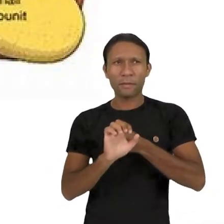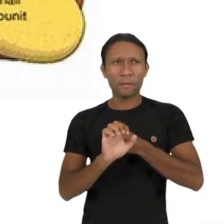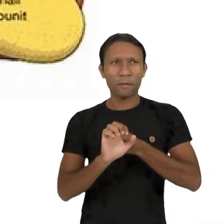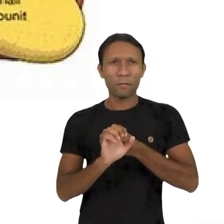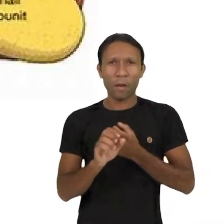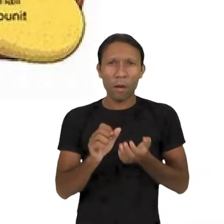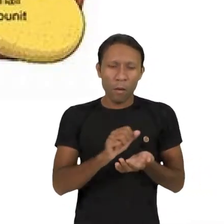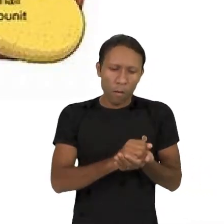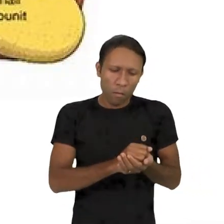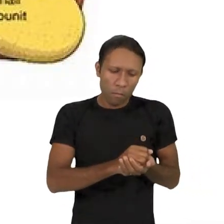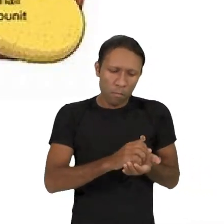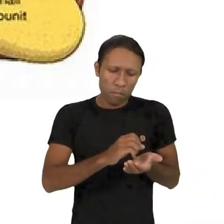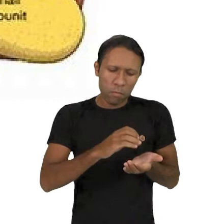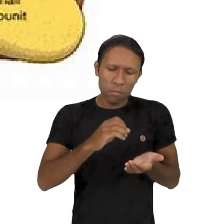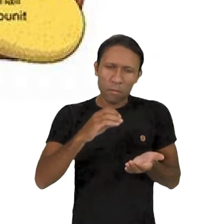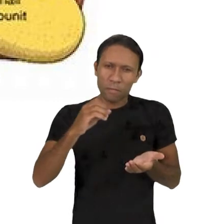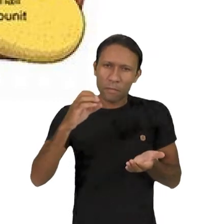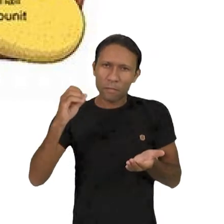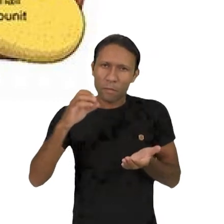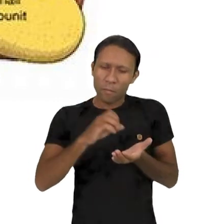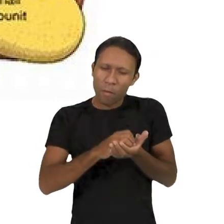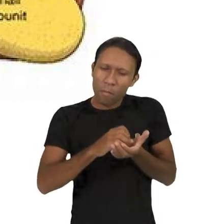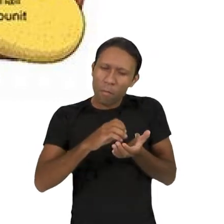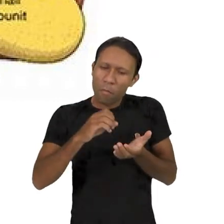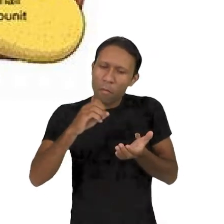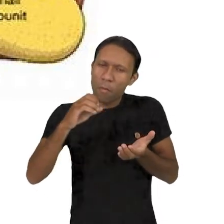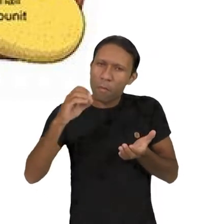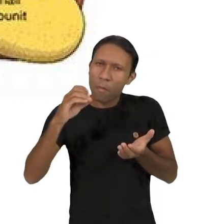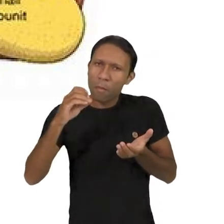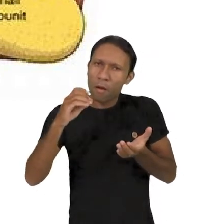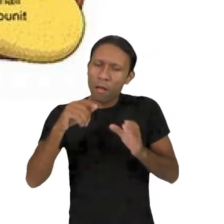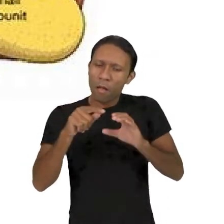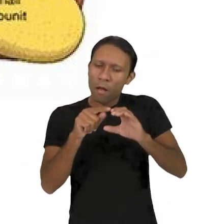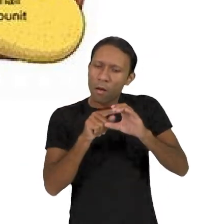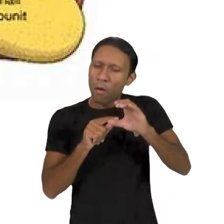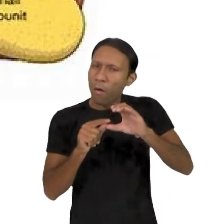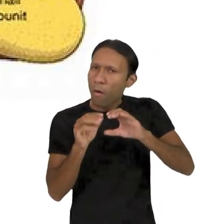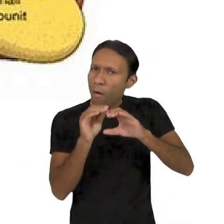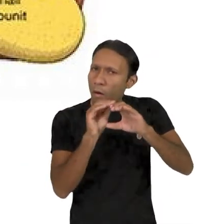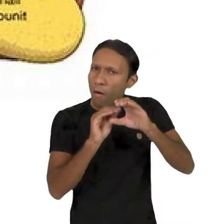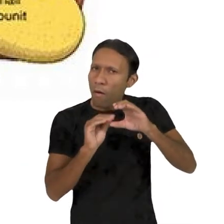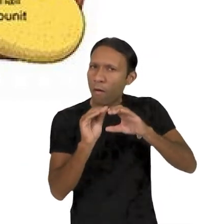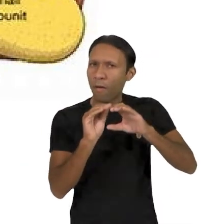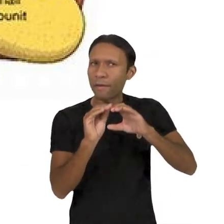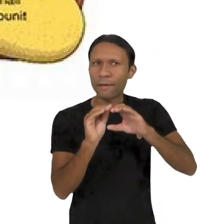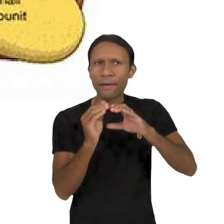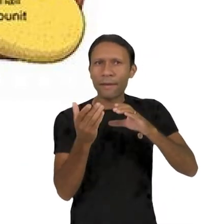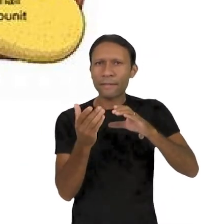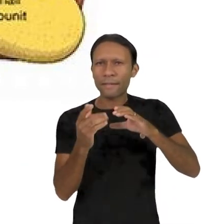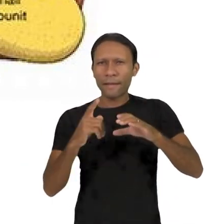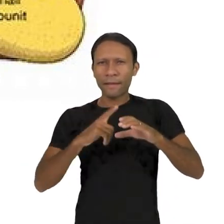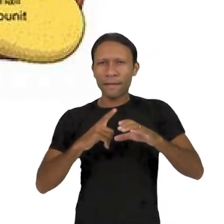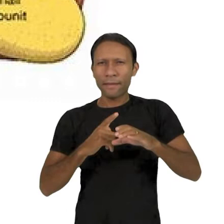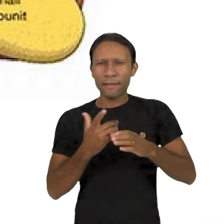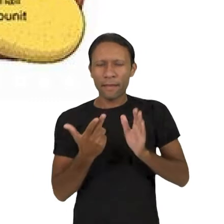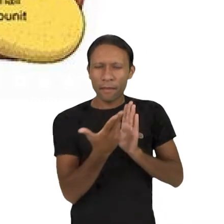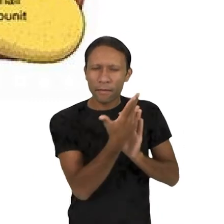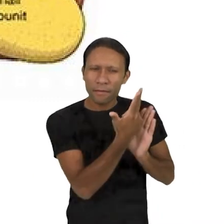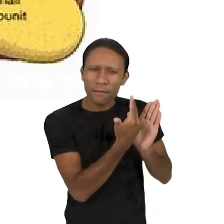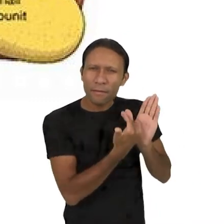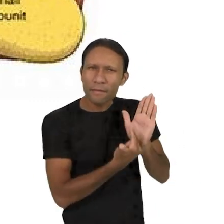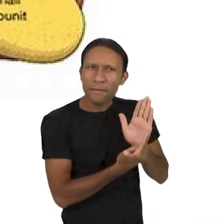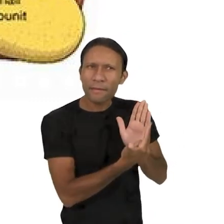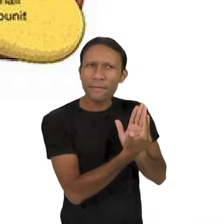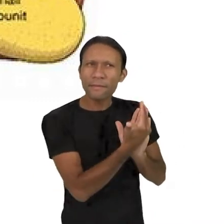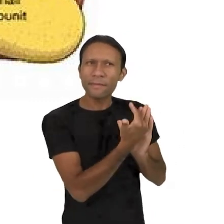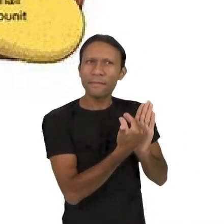ribossomos são organelas não membranosas, tá? Elas têm essa forma, essa estrutura com